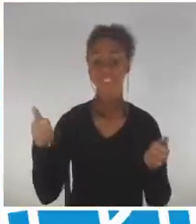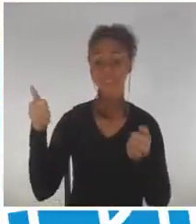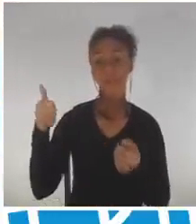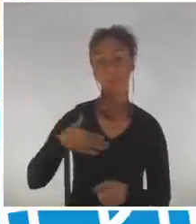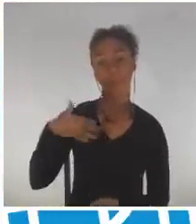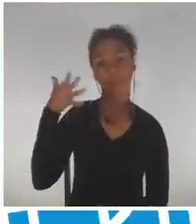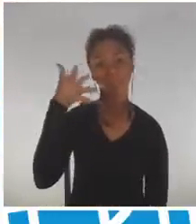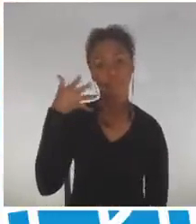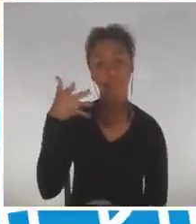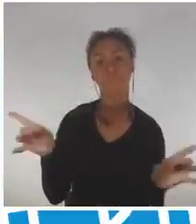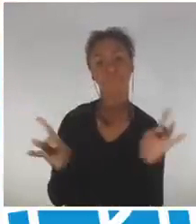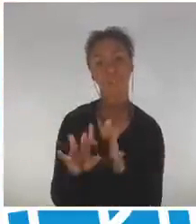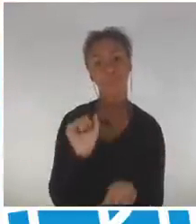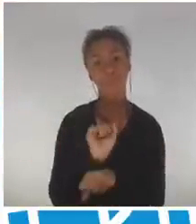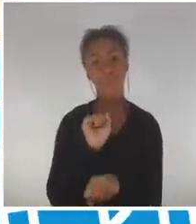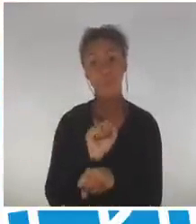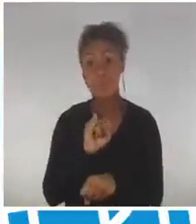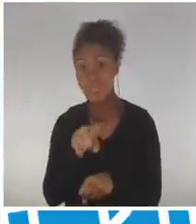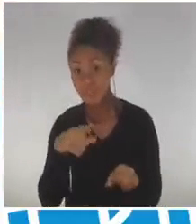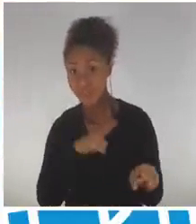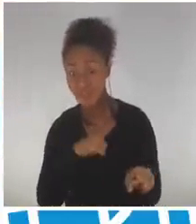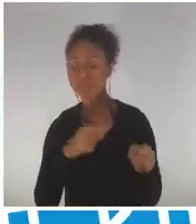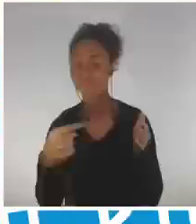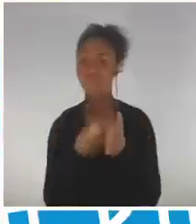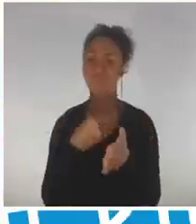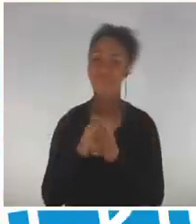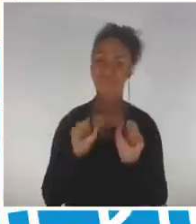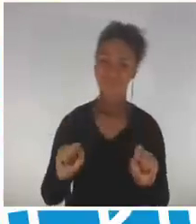aguardo perguntas, se tiverem.